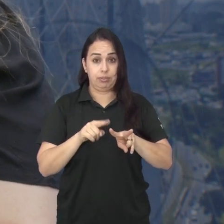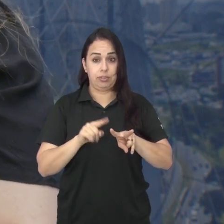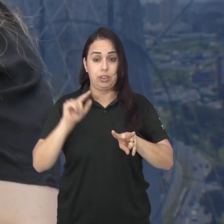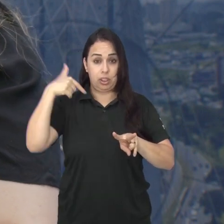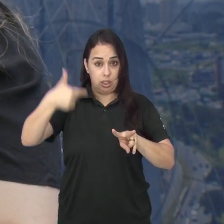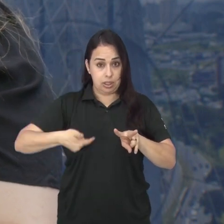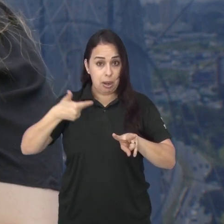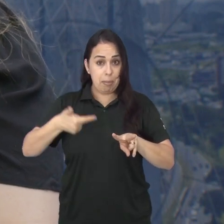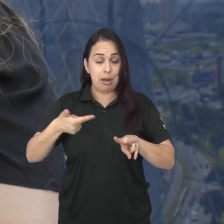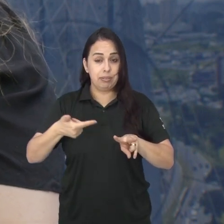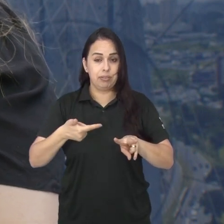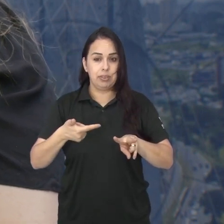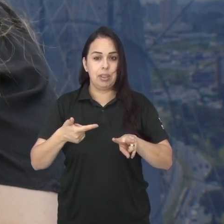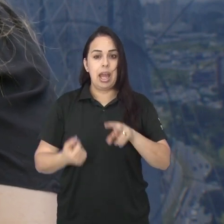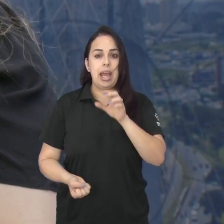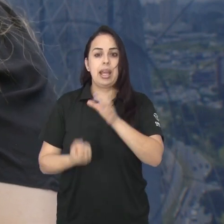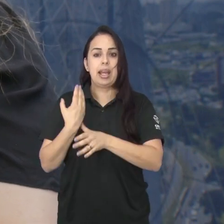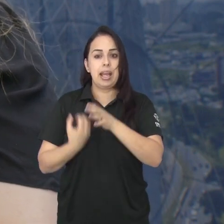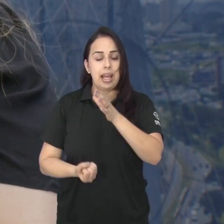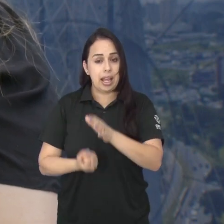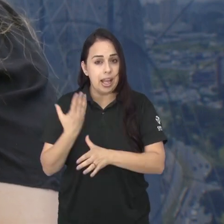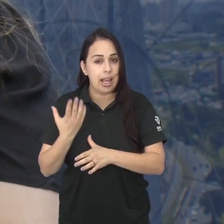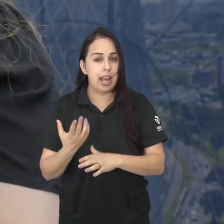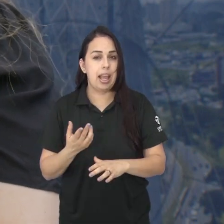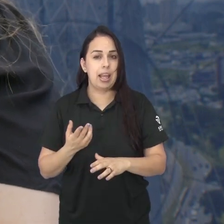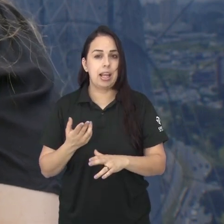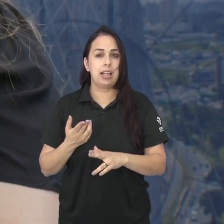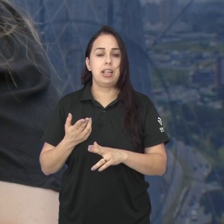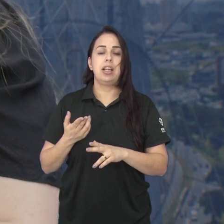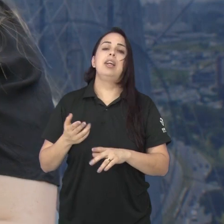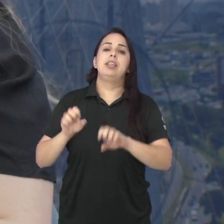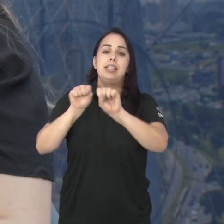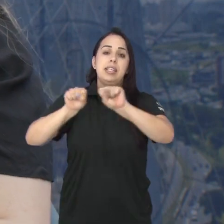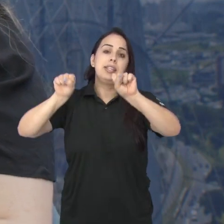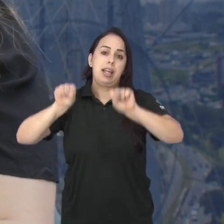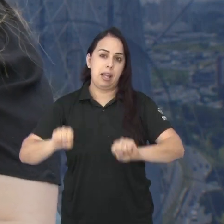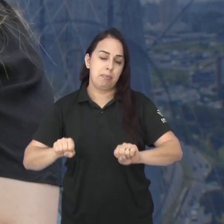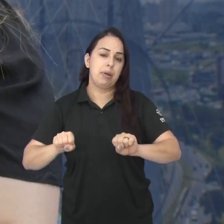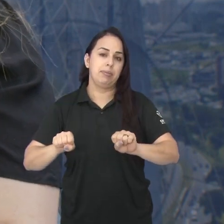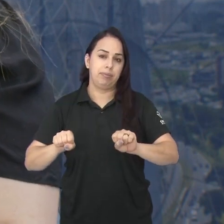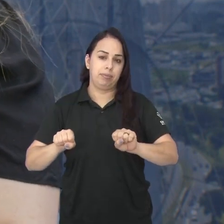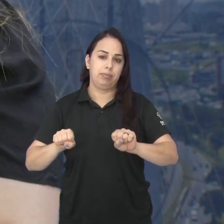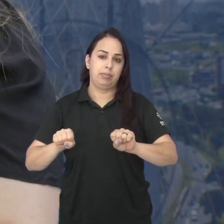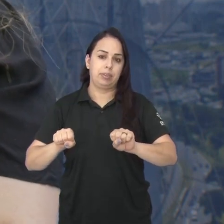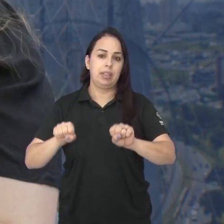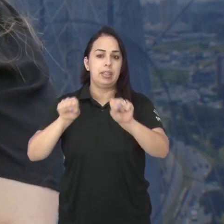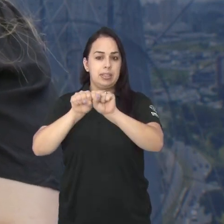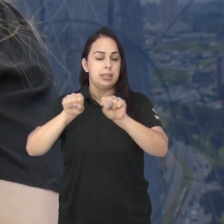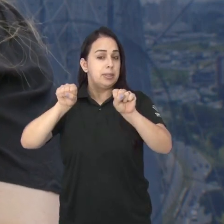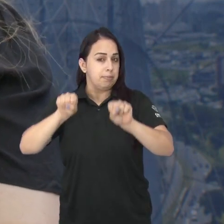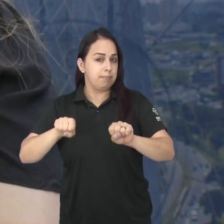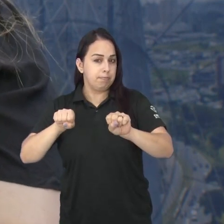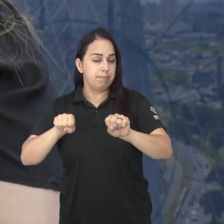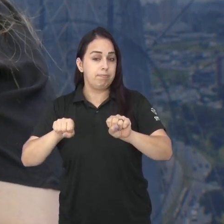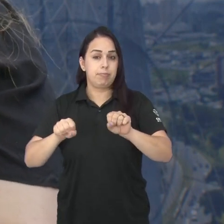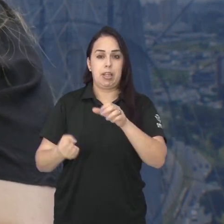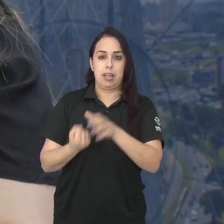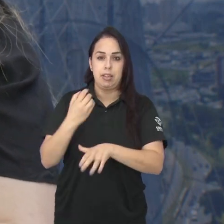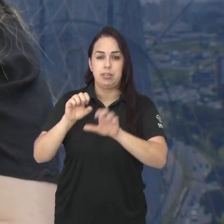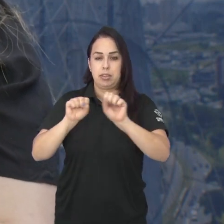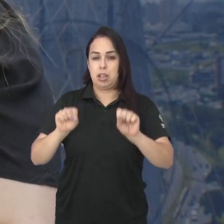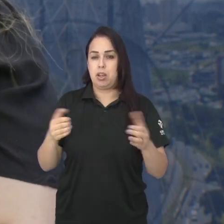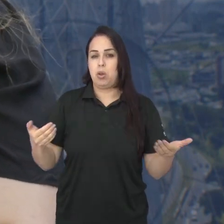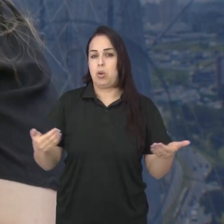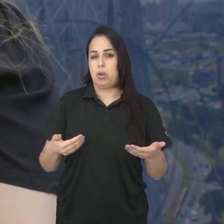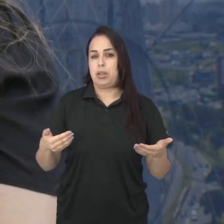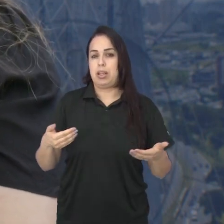nós trabalhamos é a fabricação e desenvolvimento de softwares, que são chamados de sistemas. Atualmente